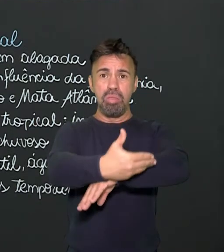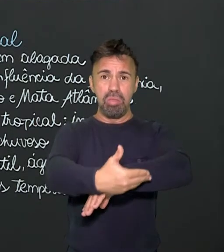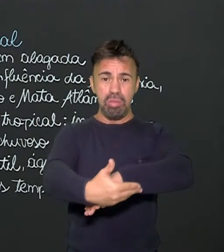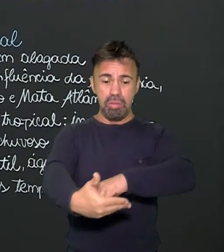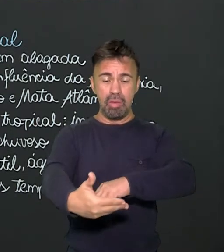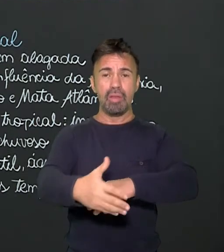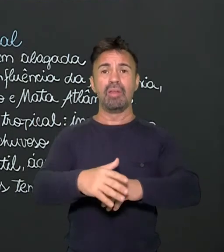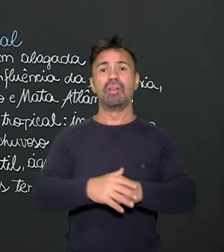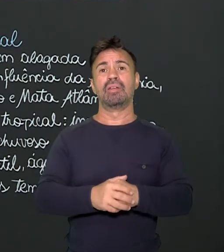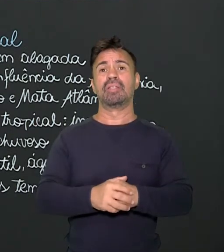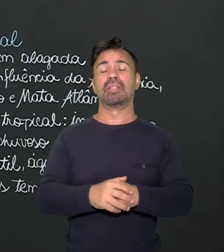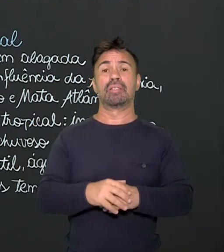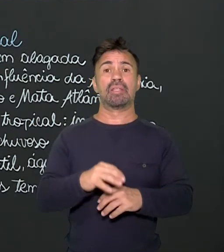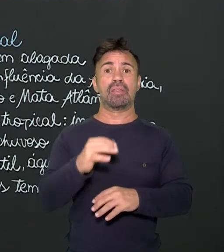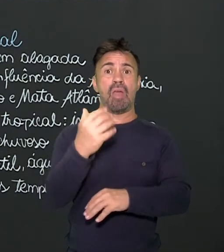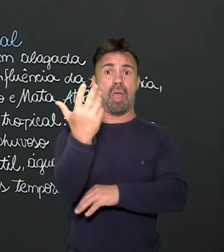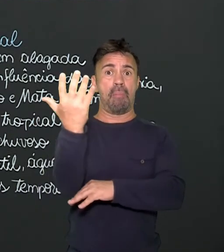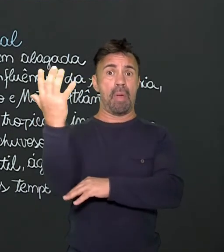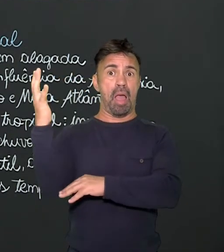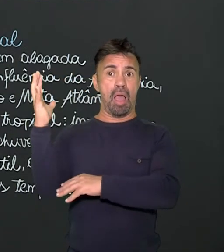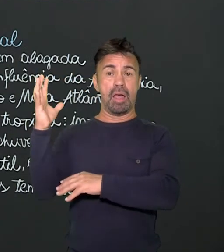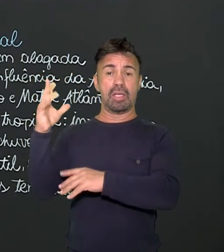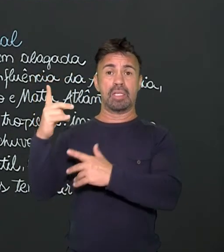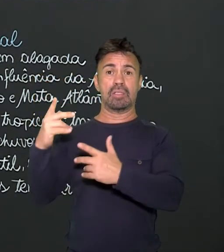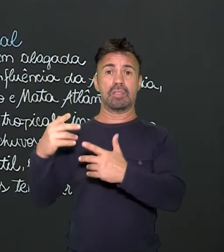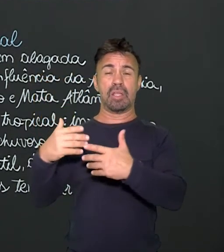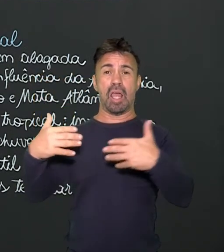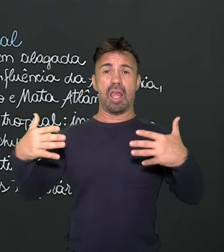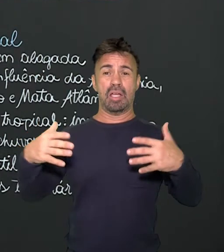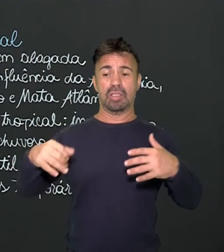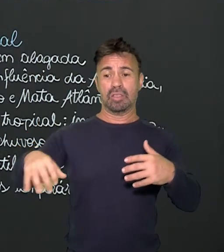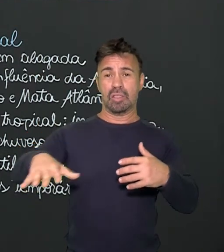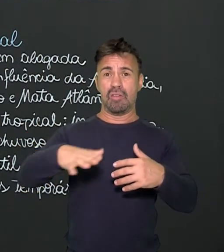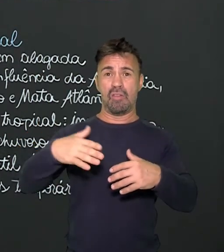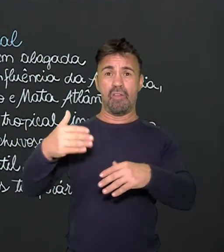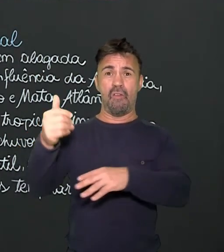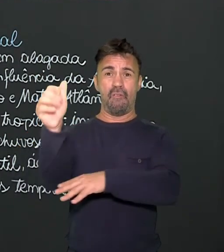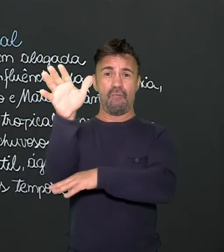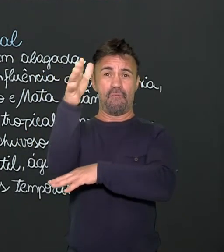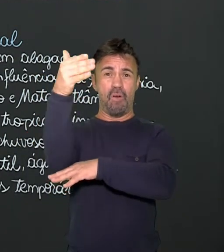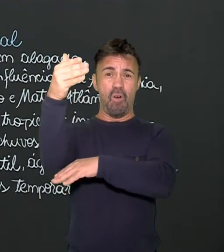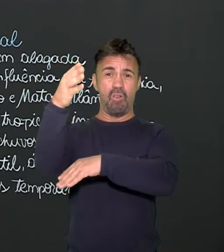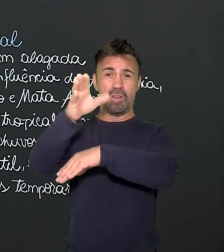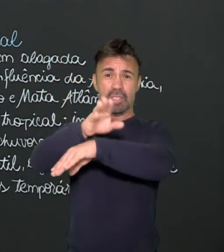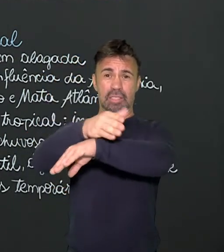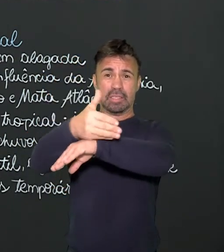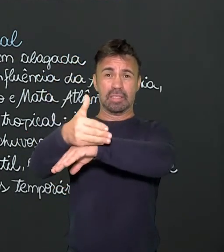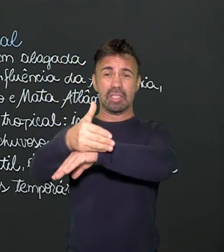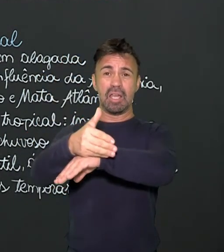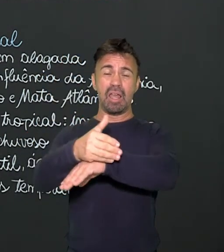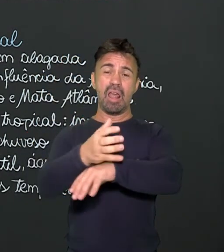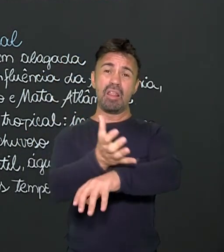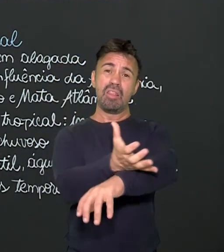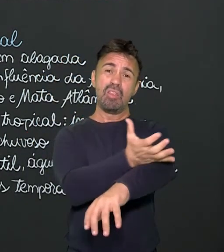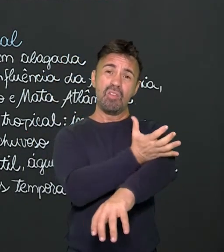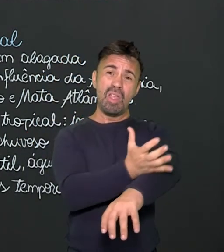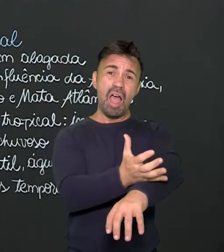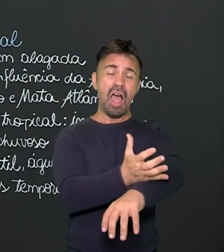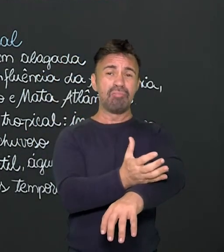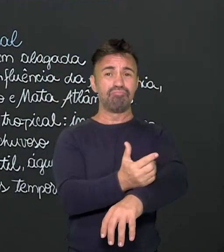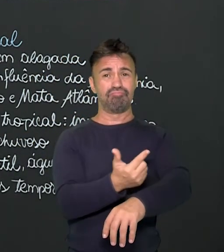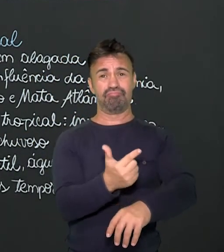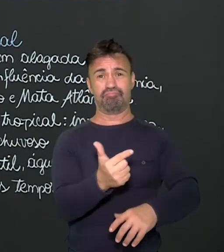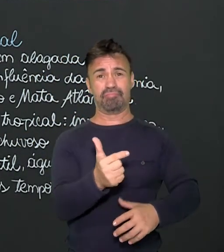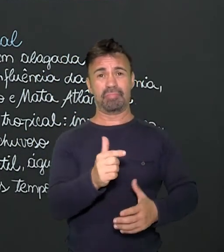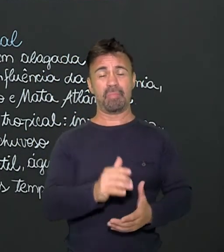folhas. Então, enquanto você vai pegar uma Mata Atlântica com uma serrapilheira, uma camada de folhas ali rica em matéria orgânica, aqui